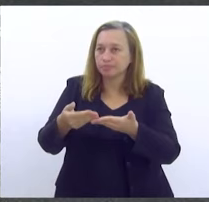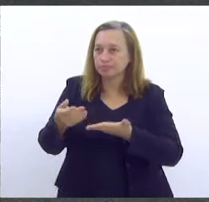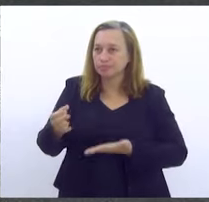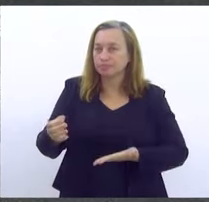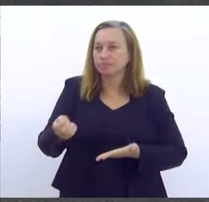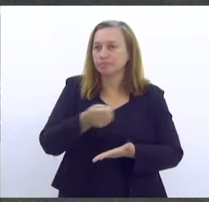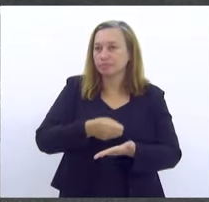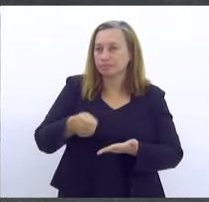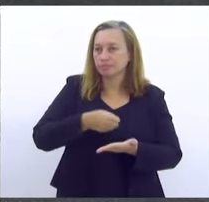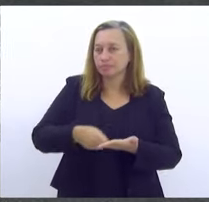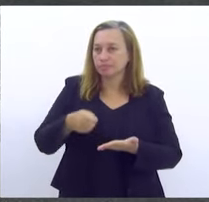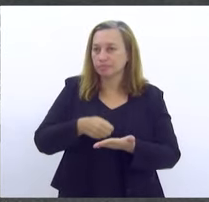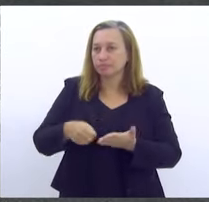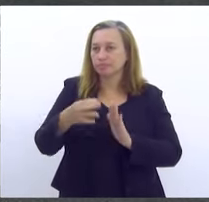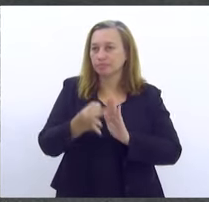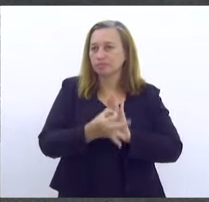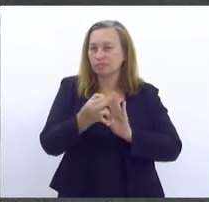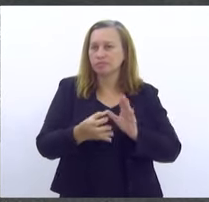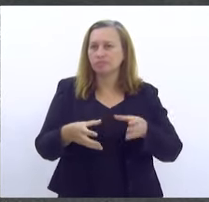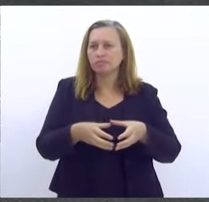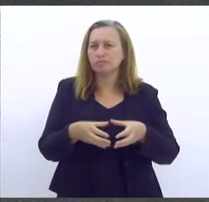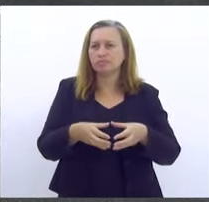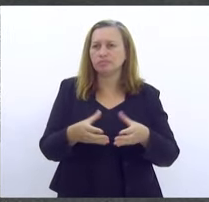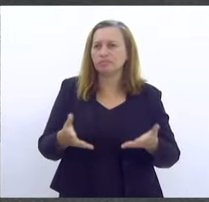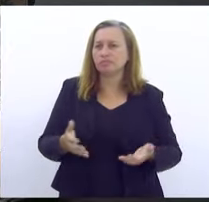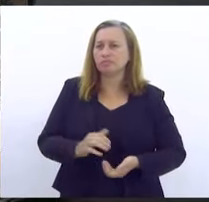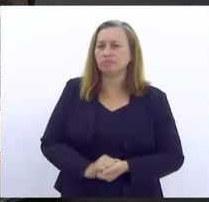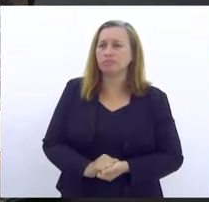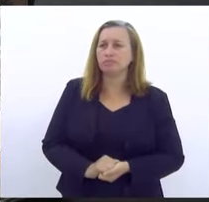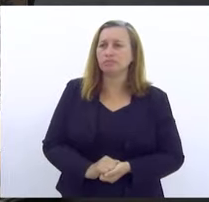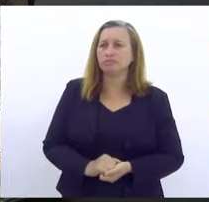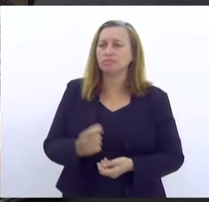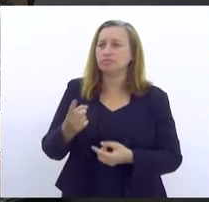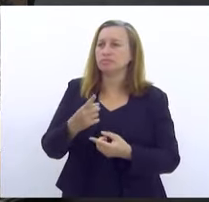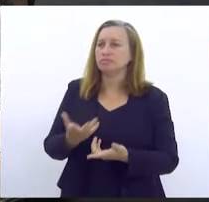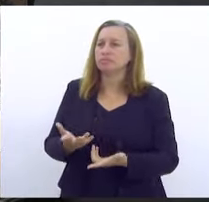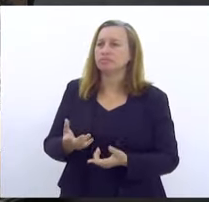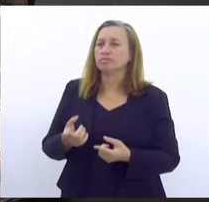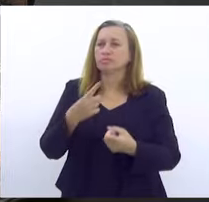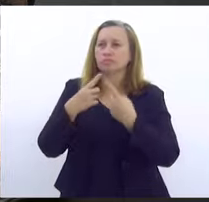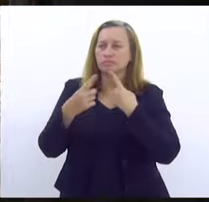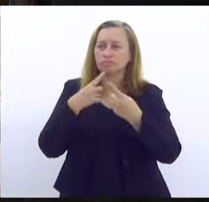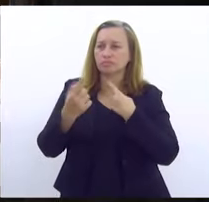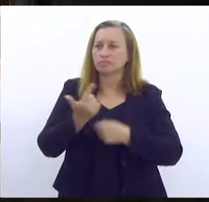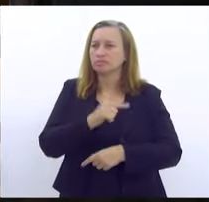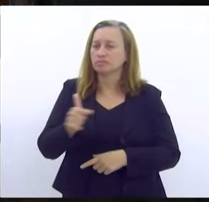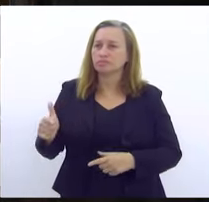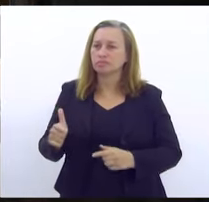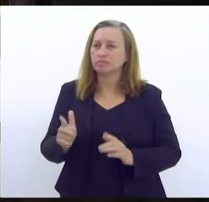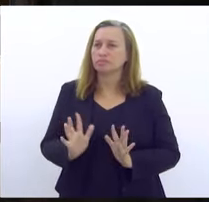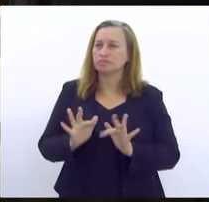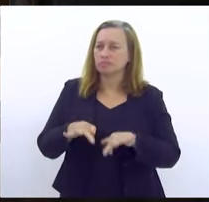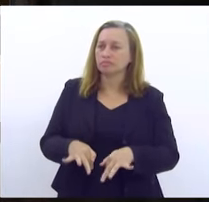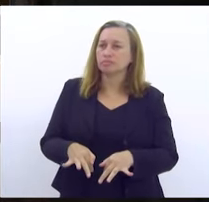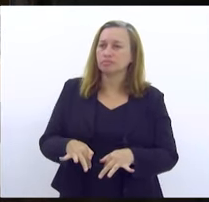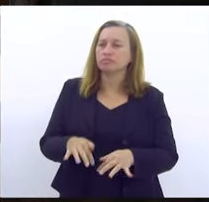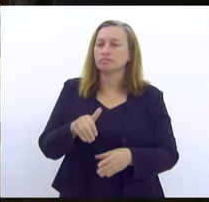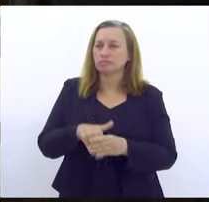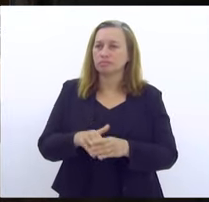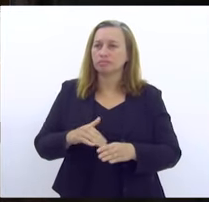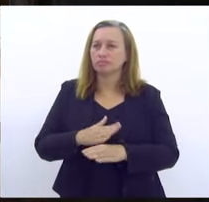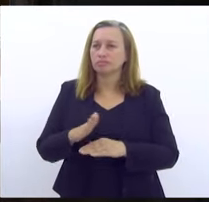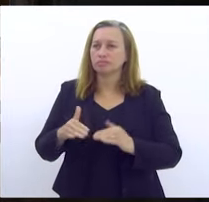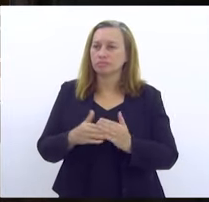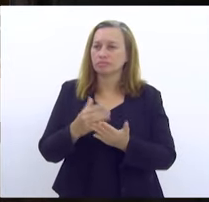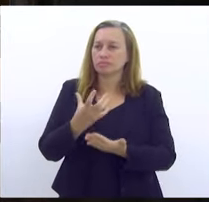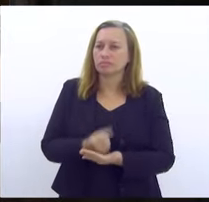o parecer da comissão. Com os pareceres emitidos... Em discussão, não havendo quem queira discutir, encerrada a discussão, em